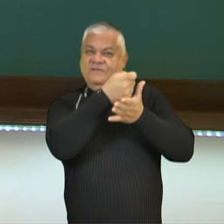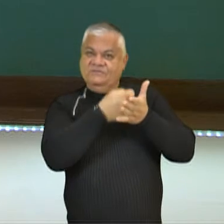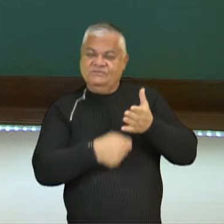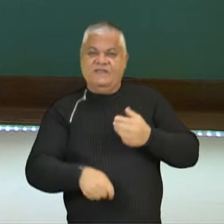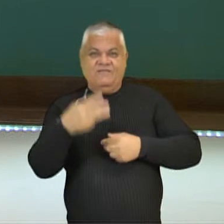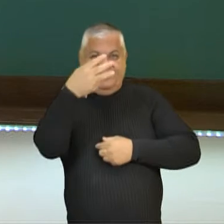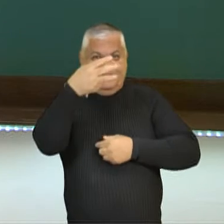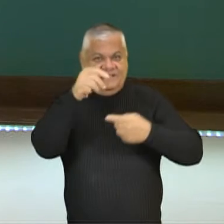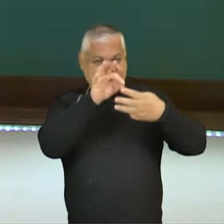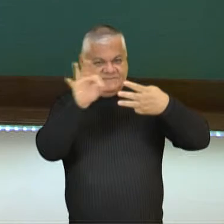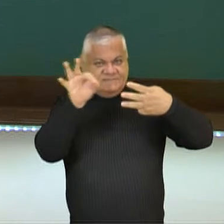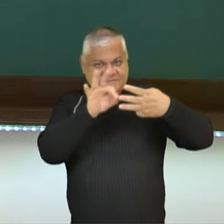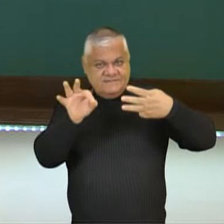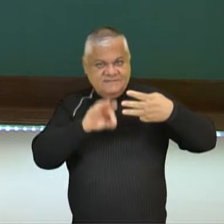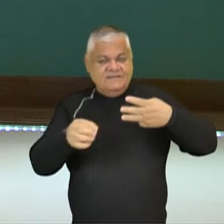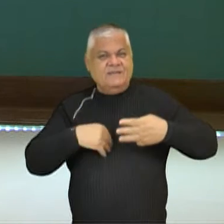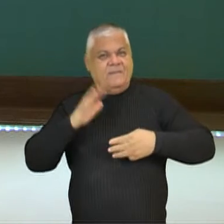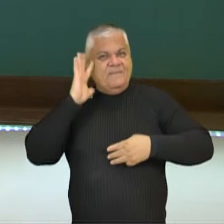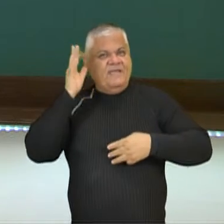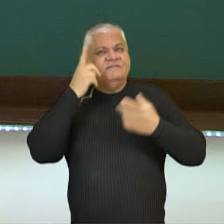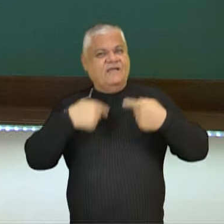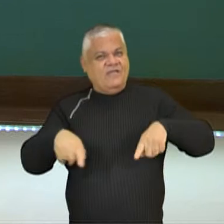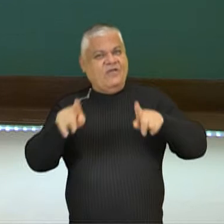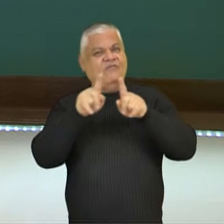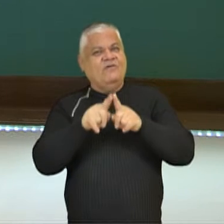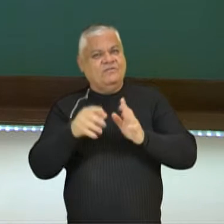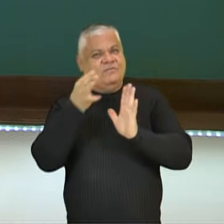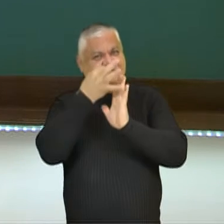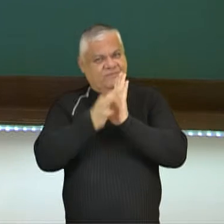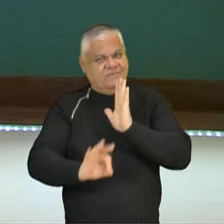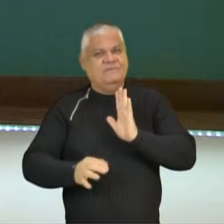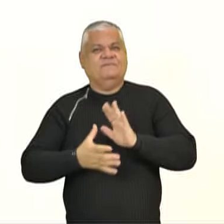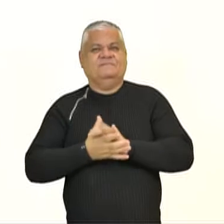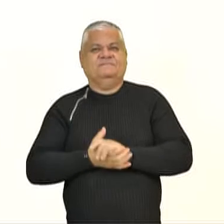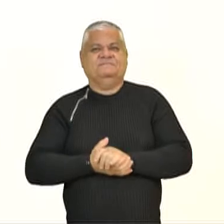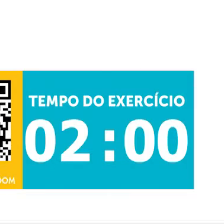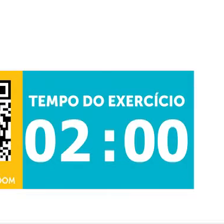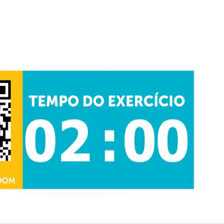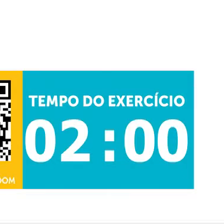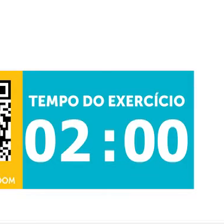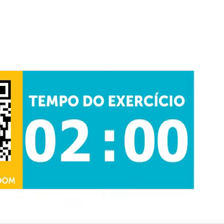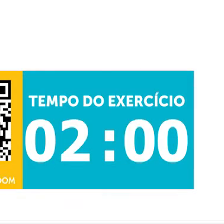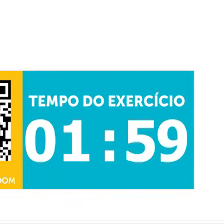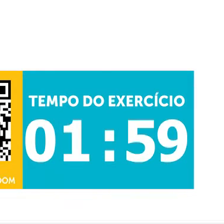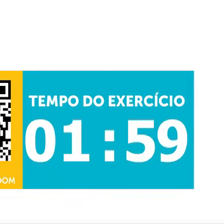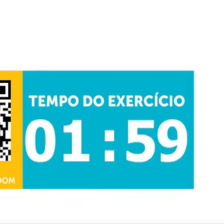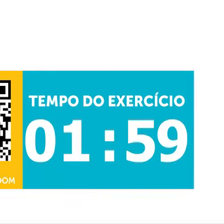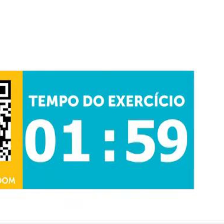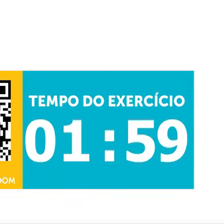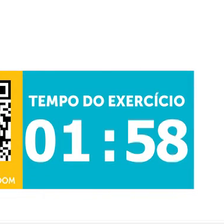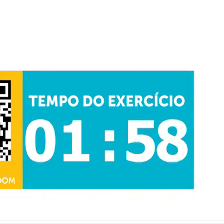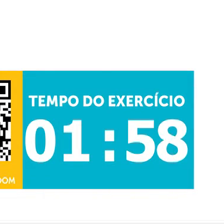pensa um pouquinho, reflete, que eu volto já já comentando essas questões com vocês.